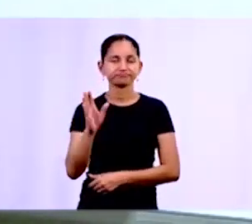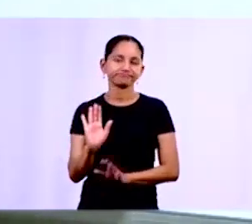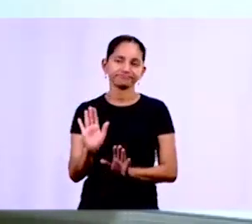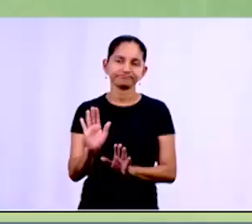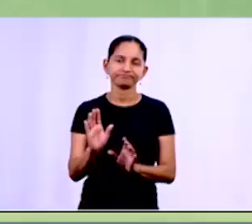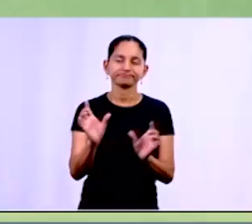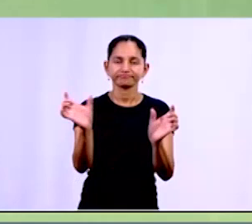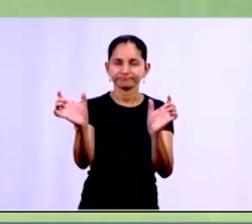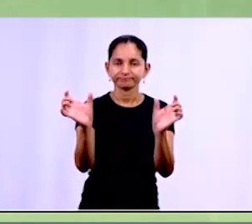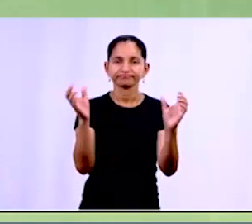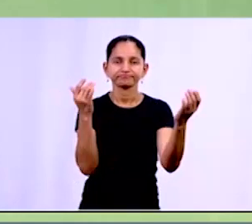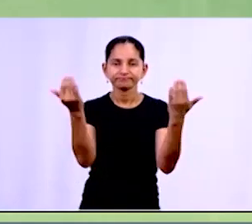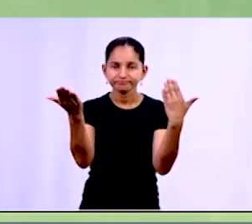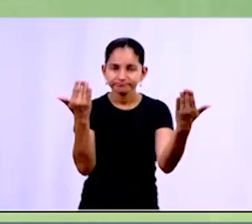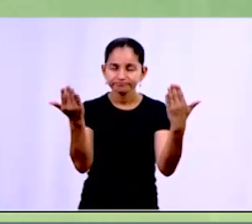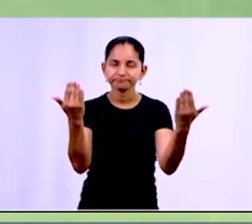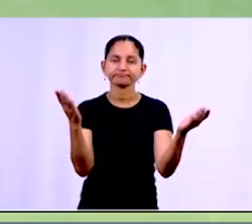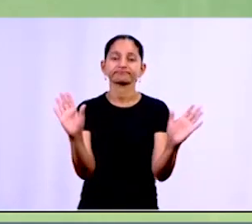tem memórias